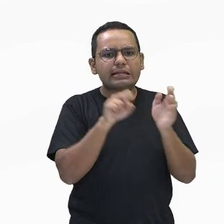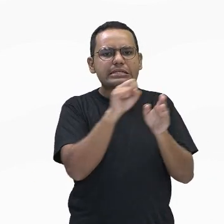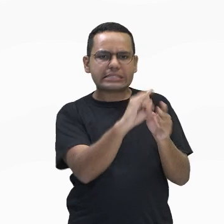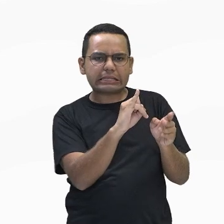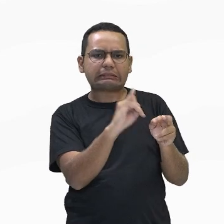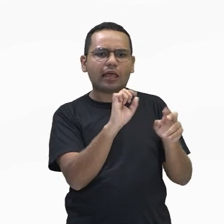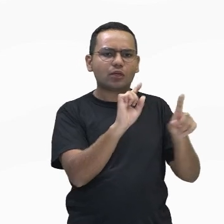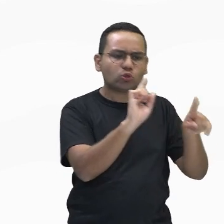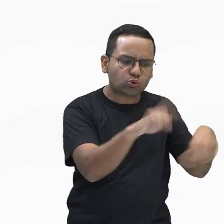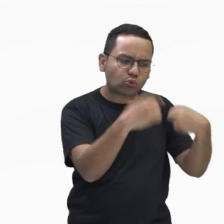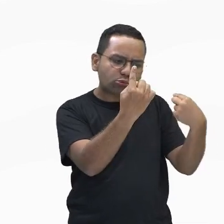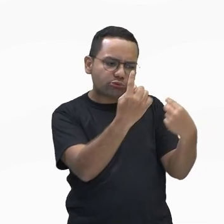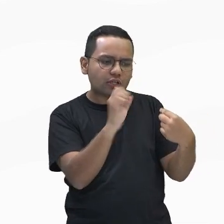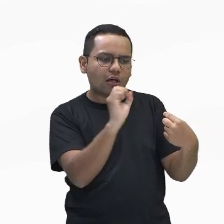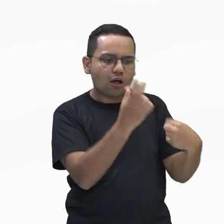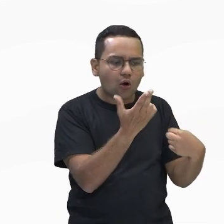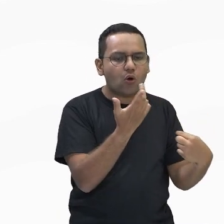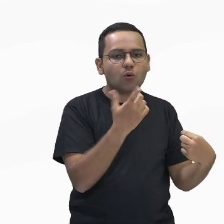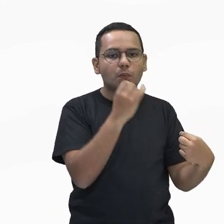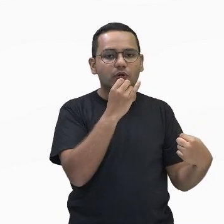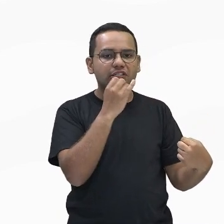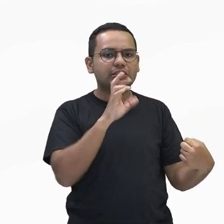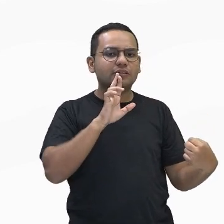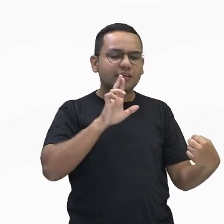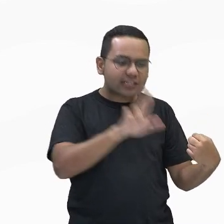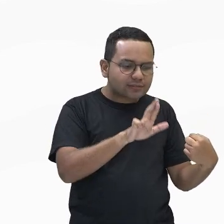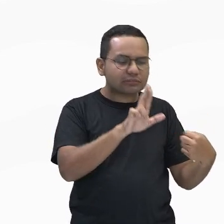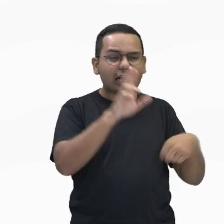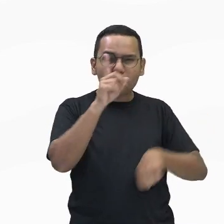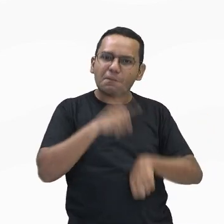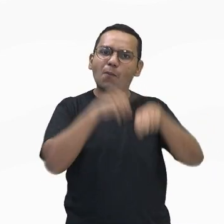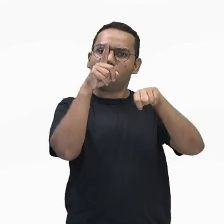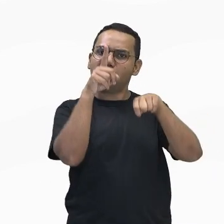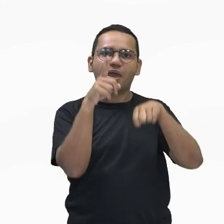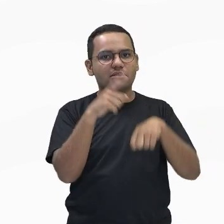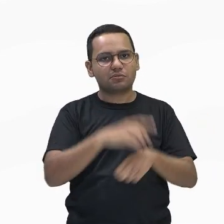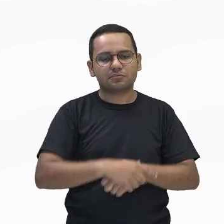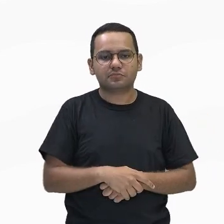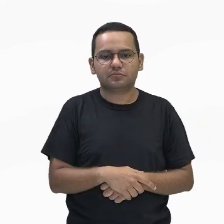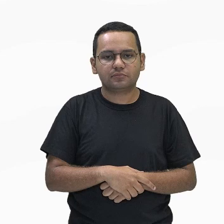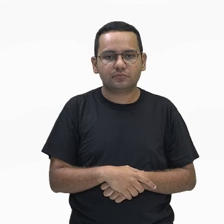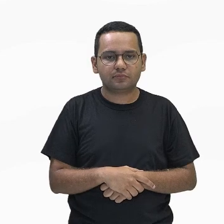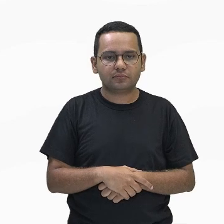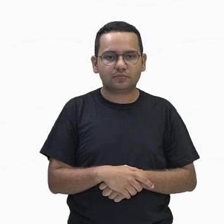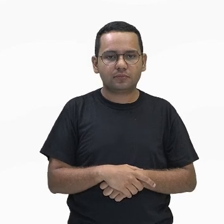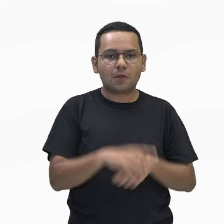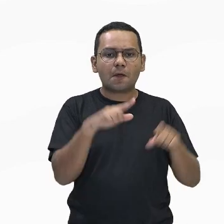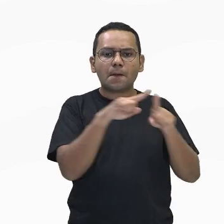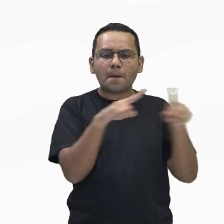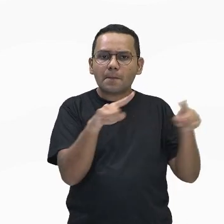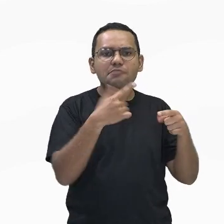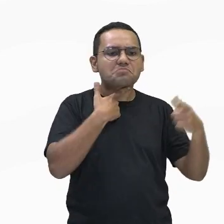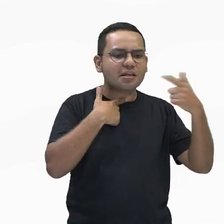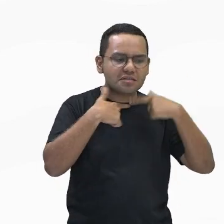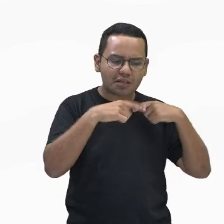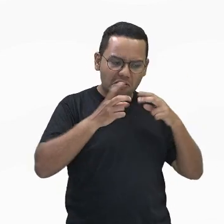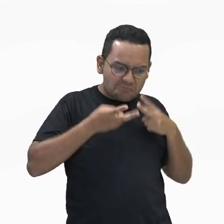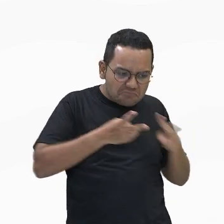obstáculos ou resultados inesperados, né? Essa persistência